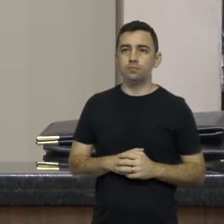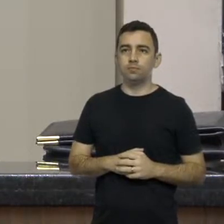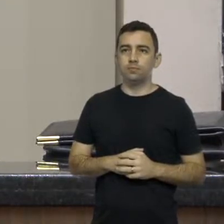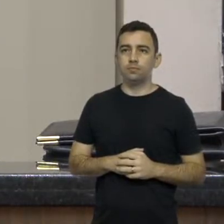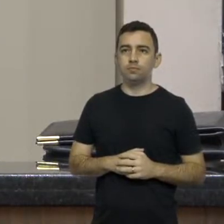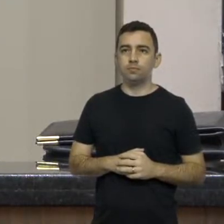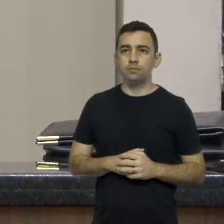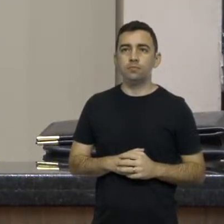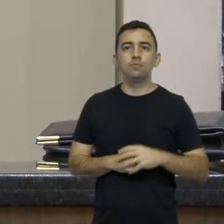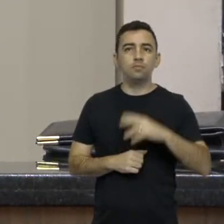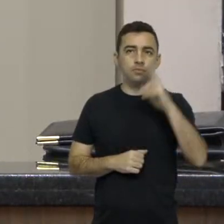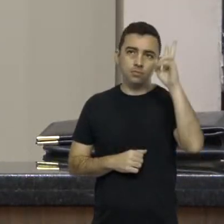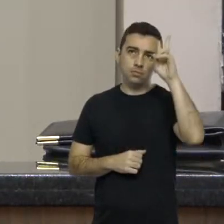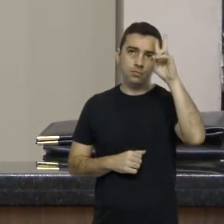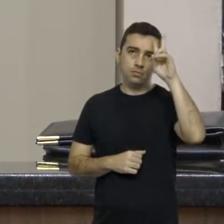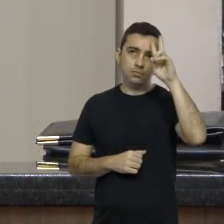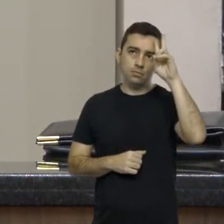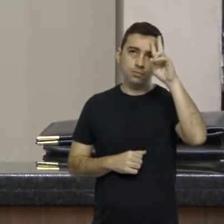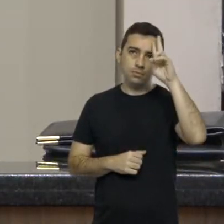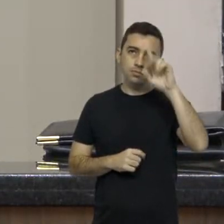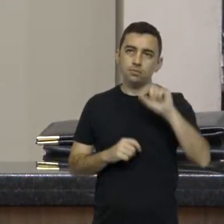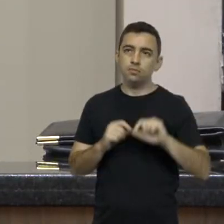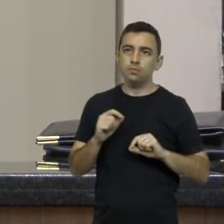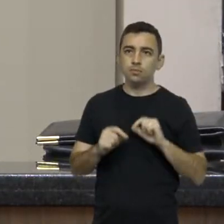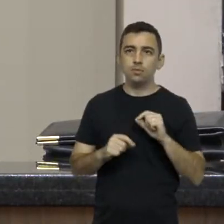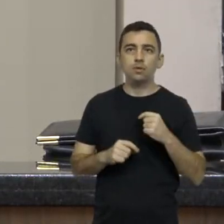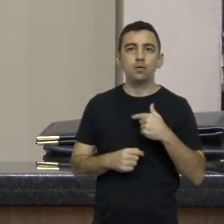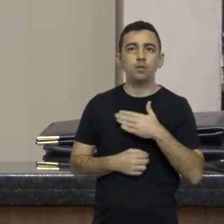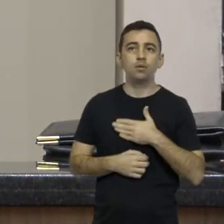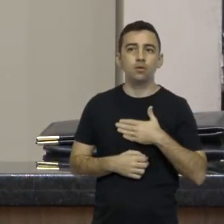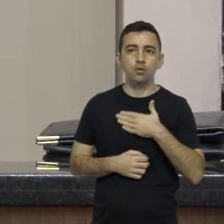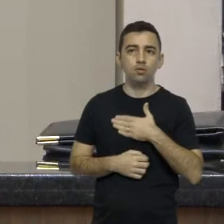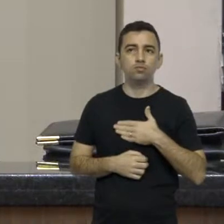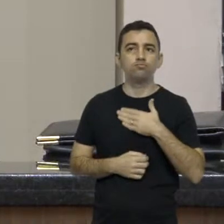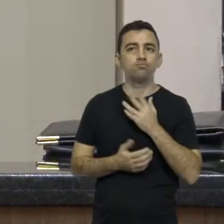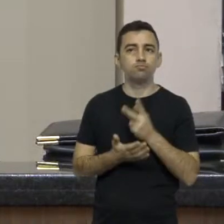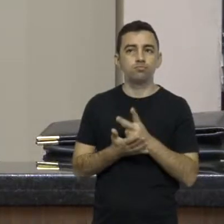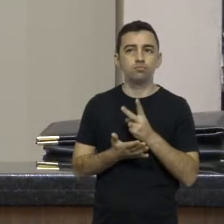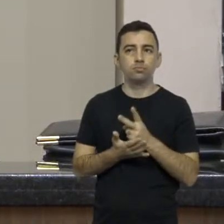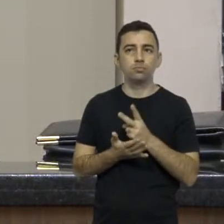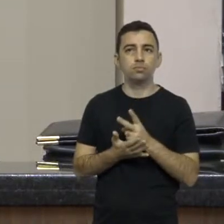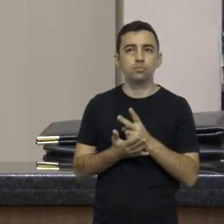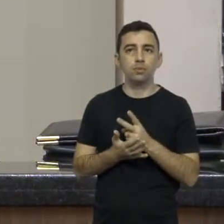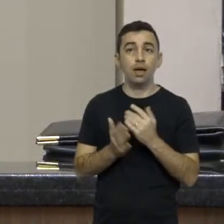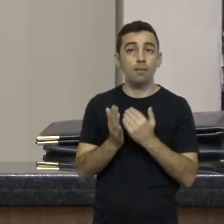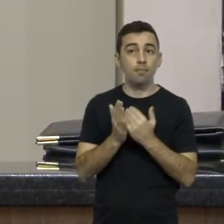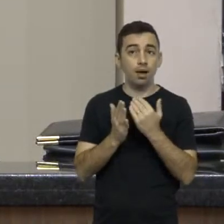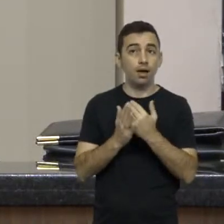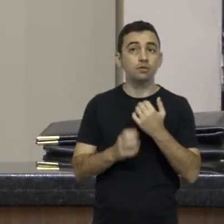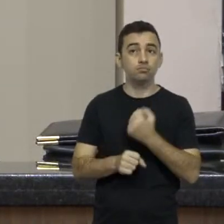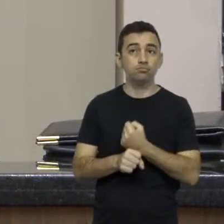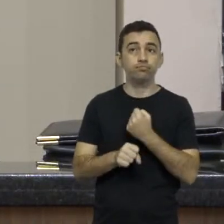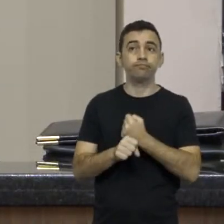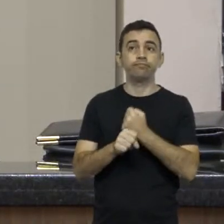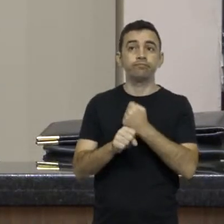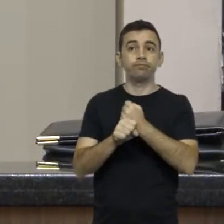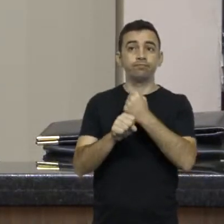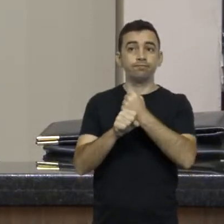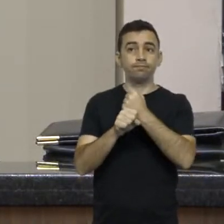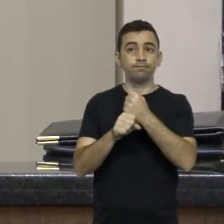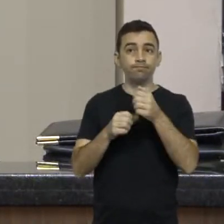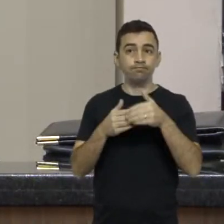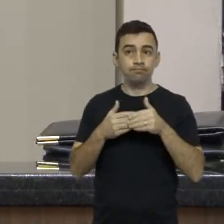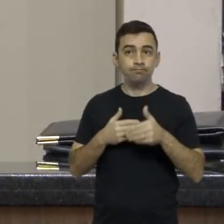Só lembrando, deputado, eu sempre gosto de lembrar, né, a maior obra em execução